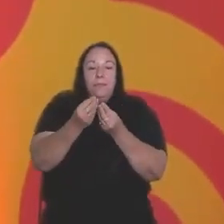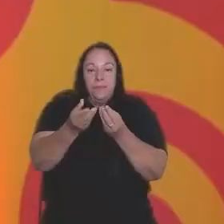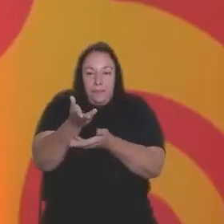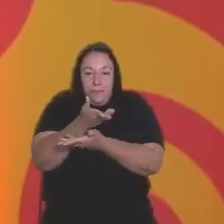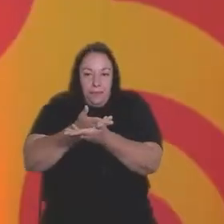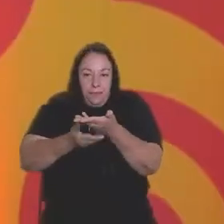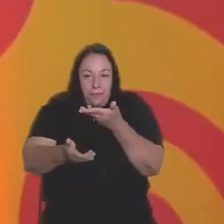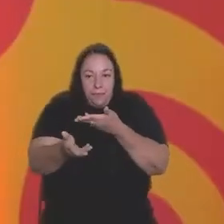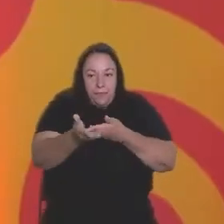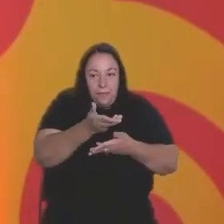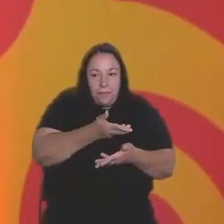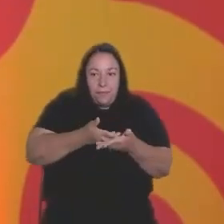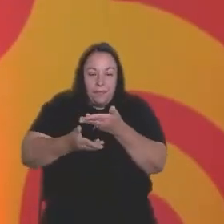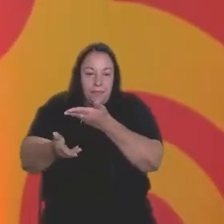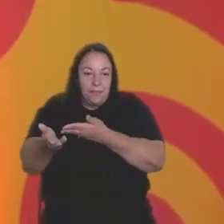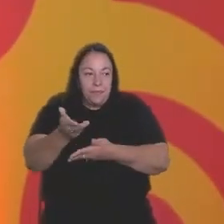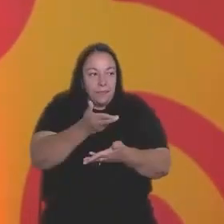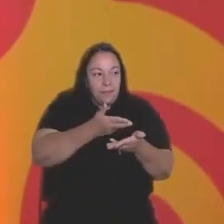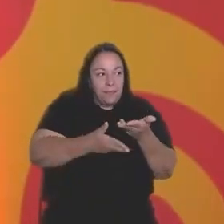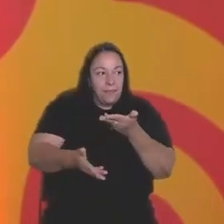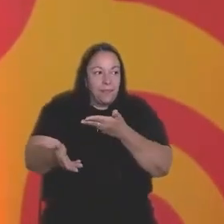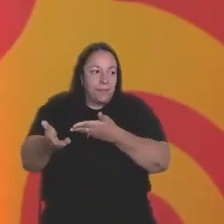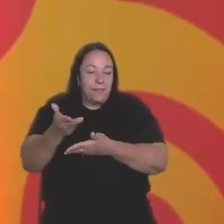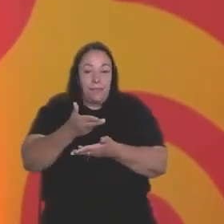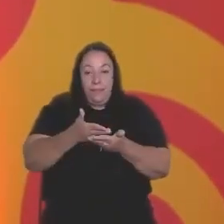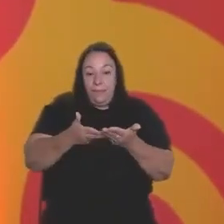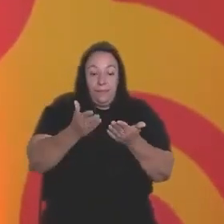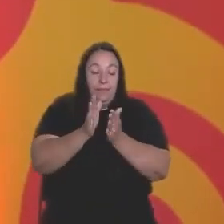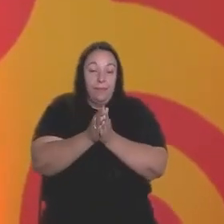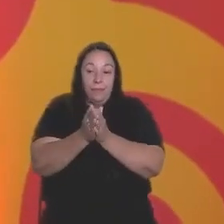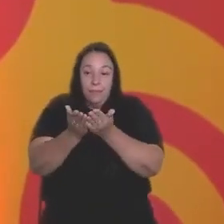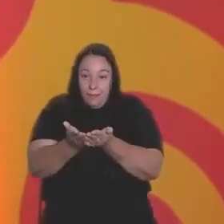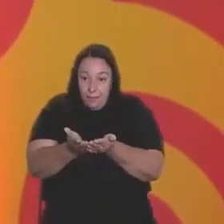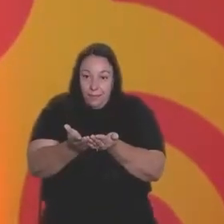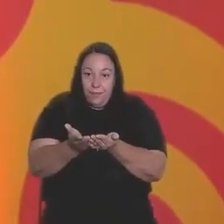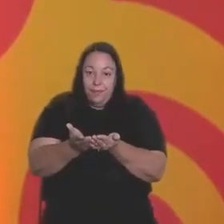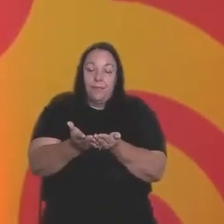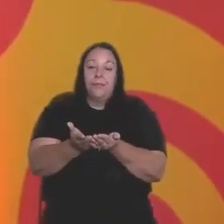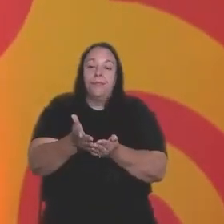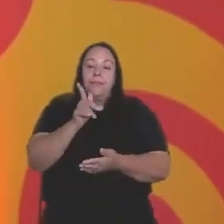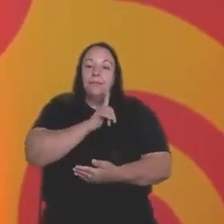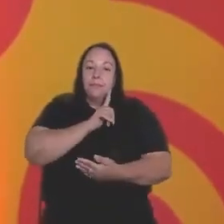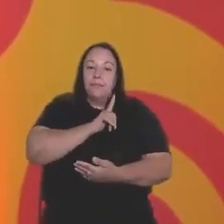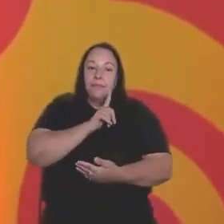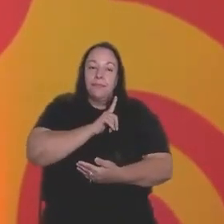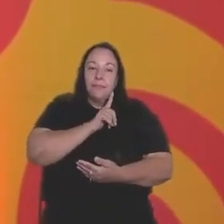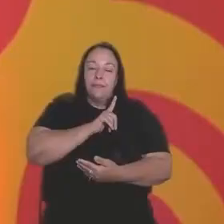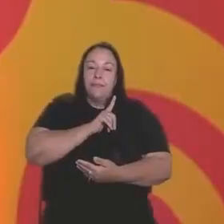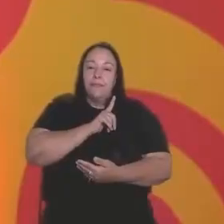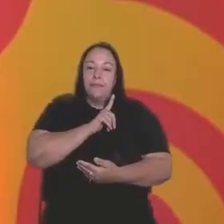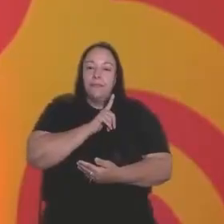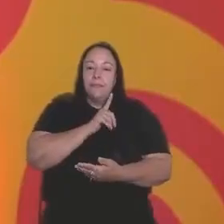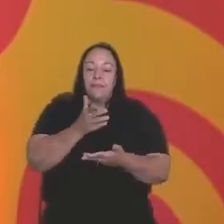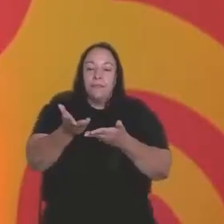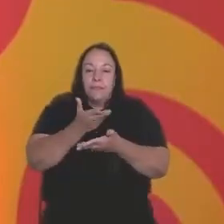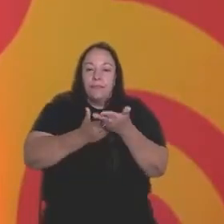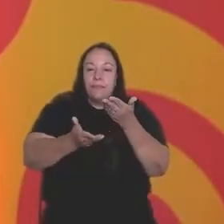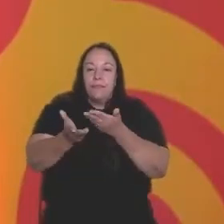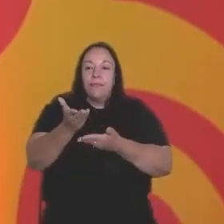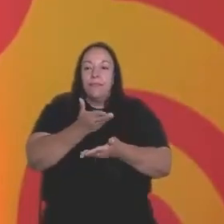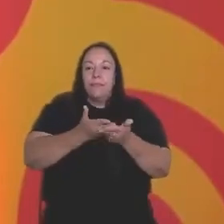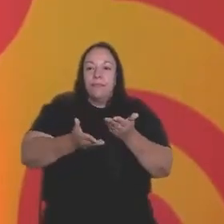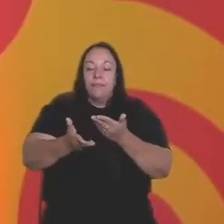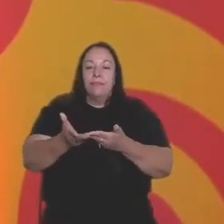interagir. E por ser um livro que tem uma uma interação, né, que ele já pede